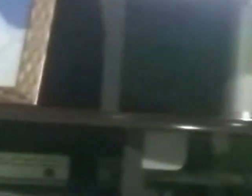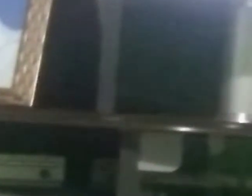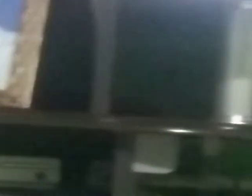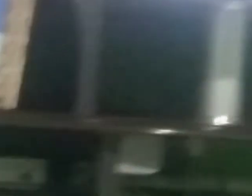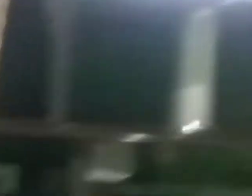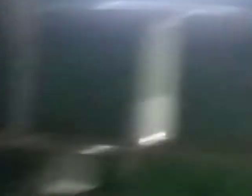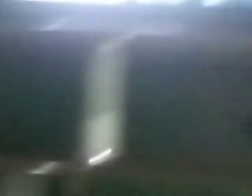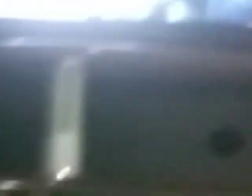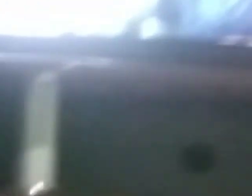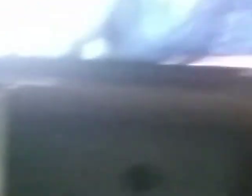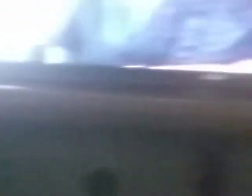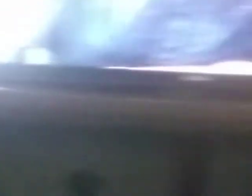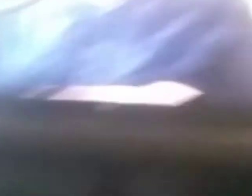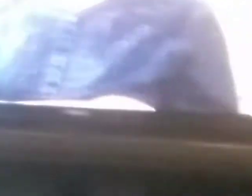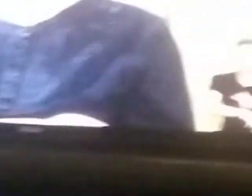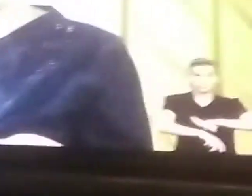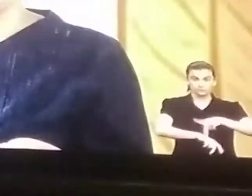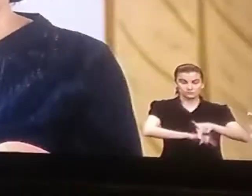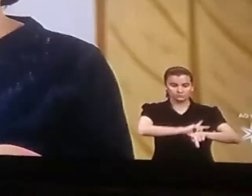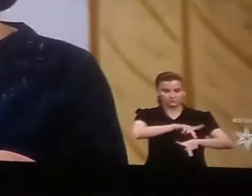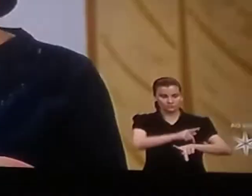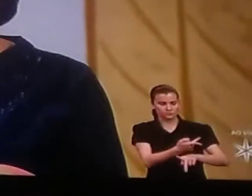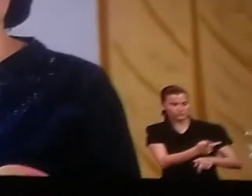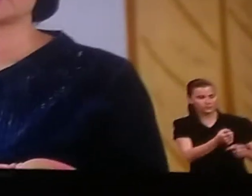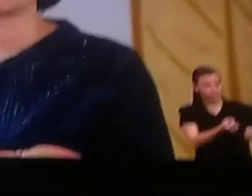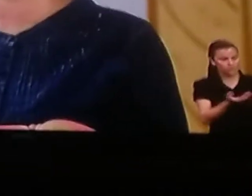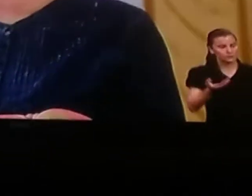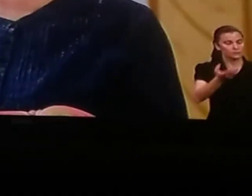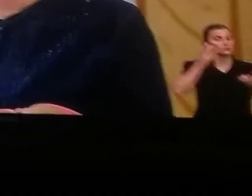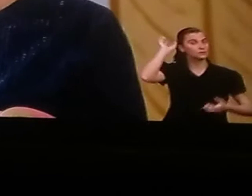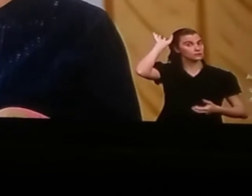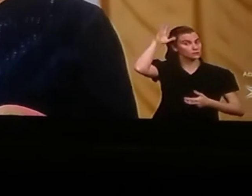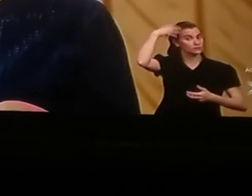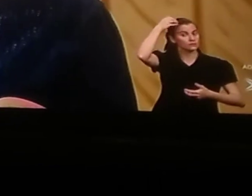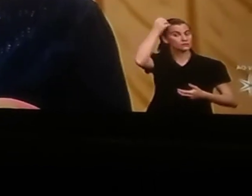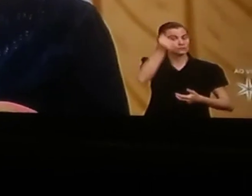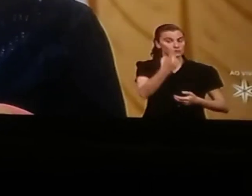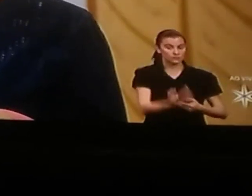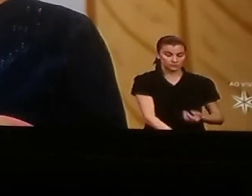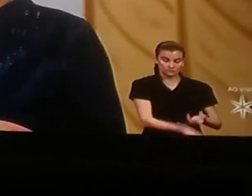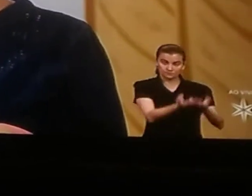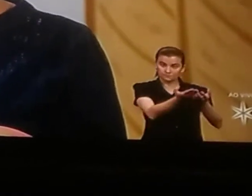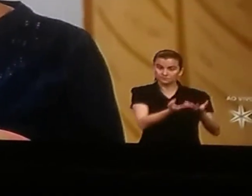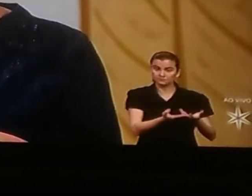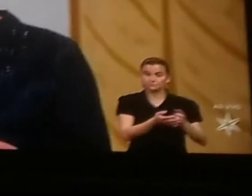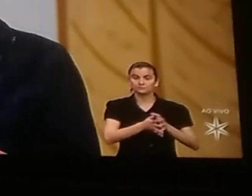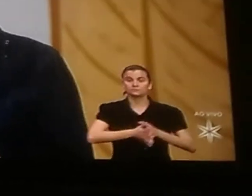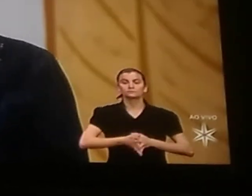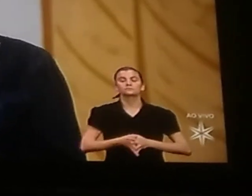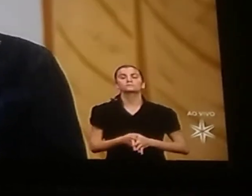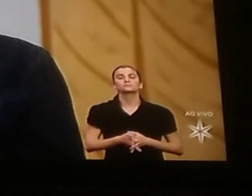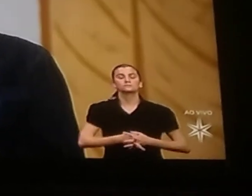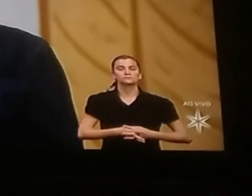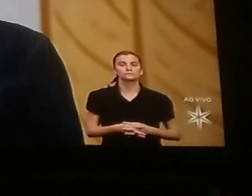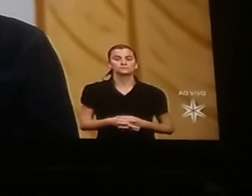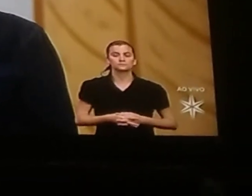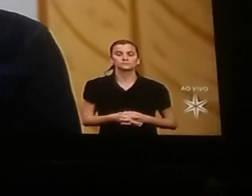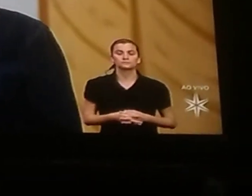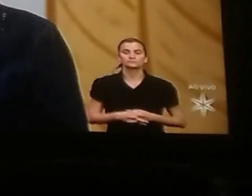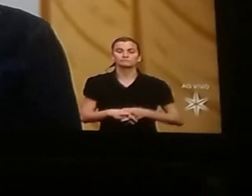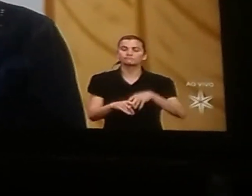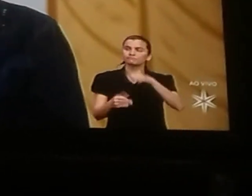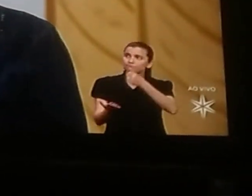Estabelecerei minha aliança entre mim e ti e teus descendentes para sempre, uma